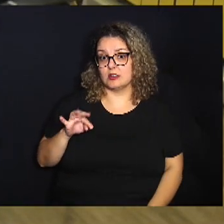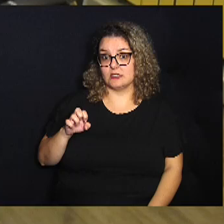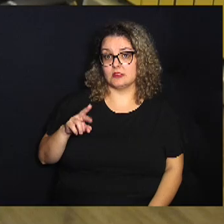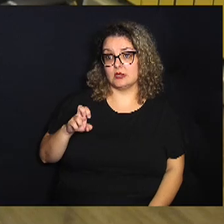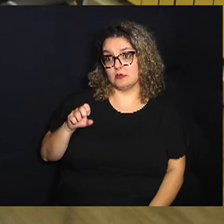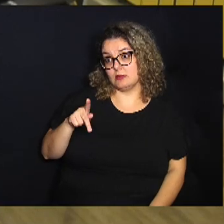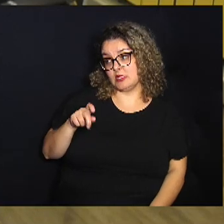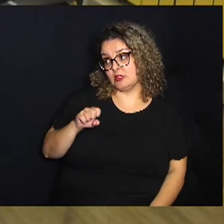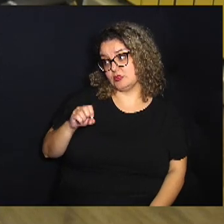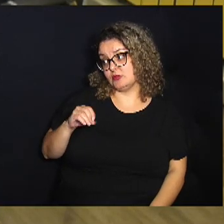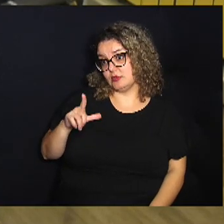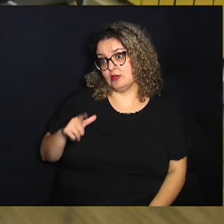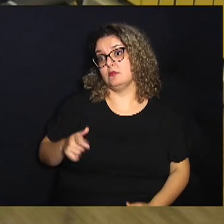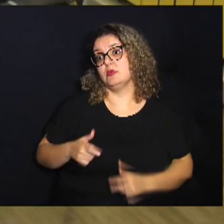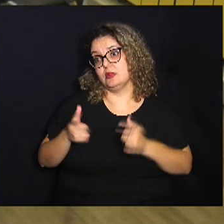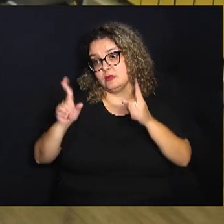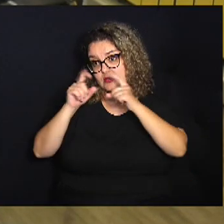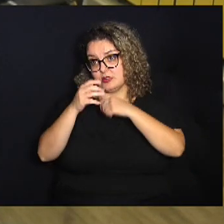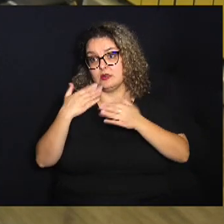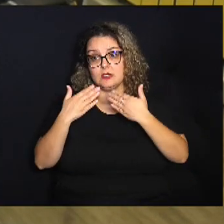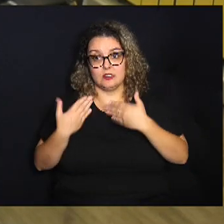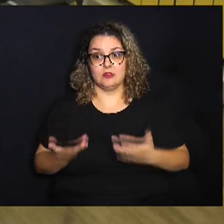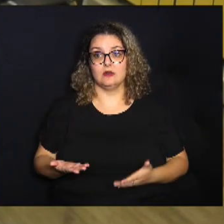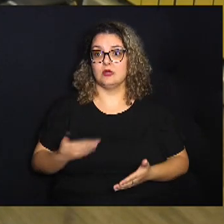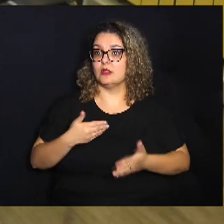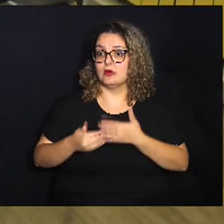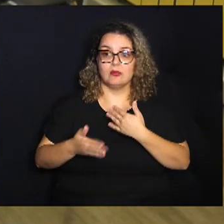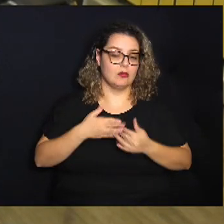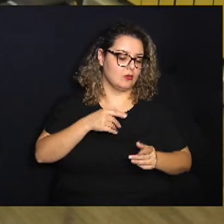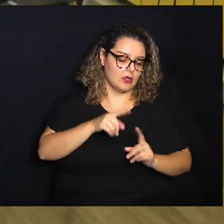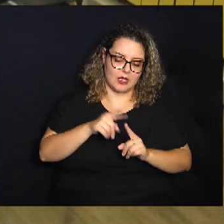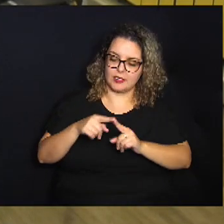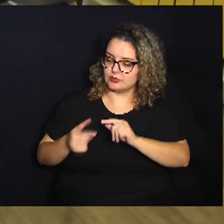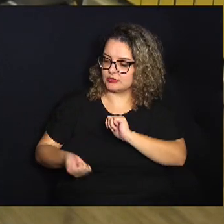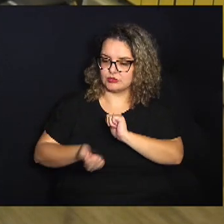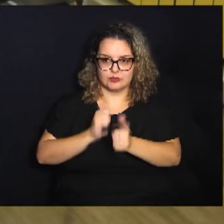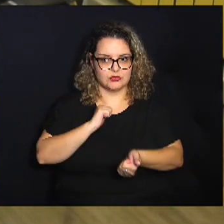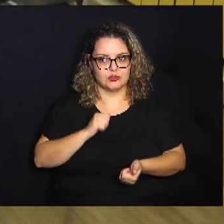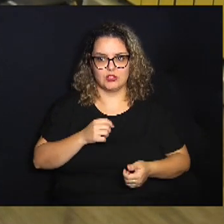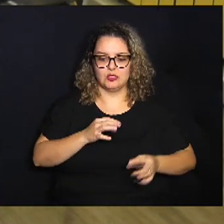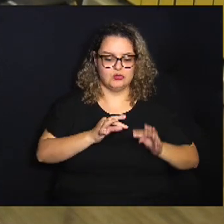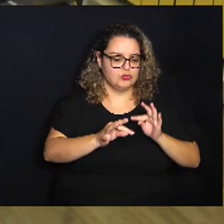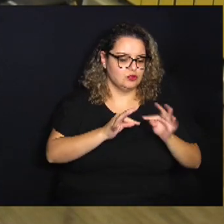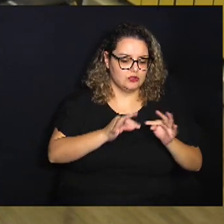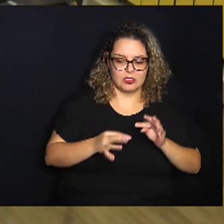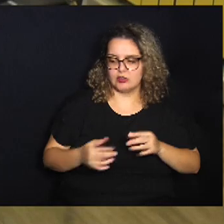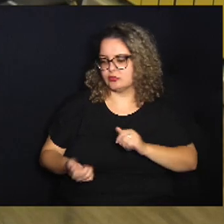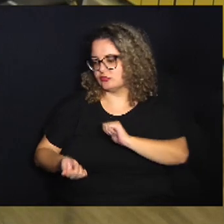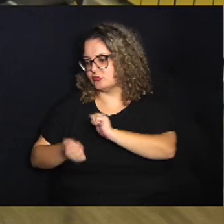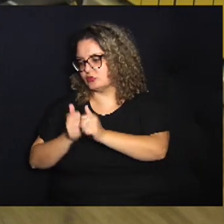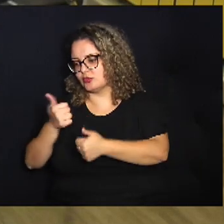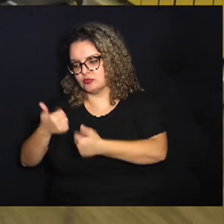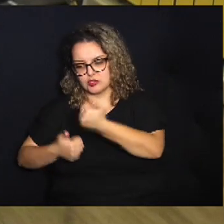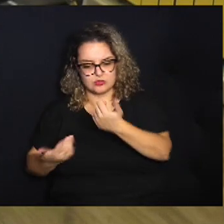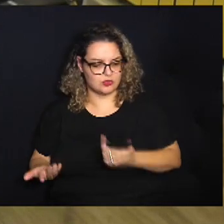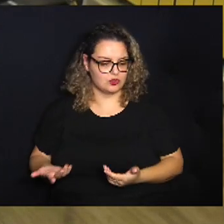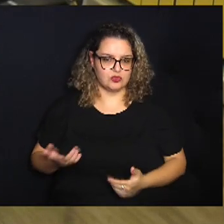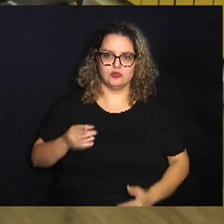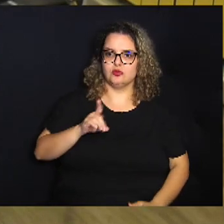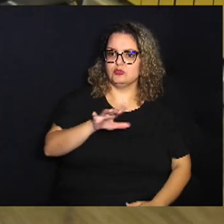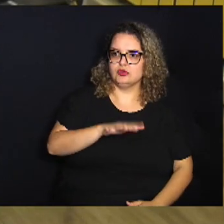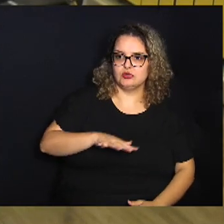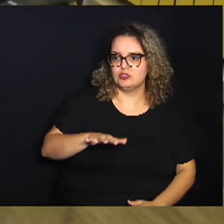é a maior dificuldade, né, quando a gente conversa. Em qualquer modalidade, né, do treinador com o jogador ou do dirigente com